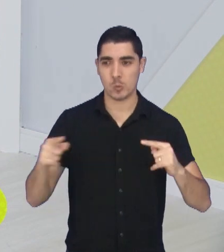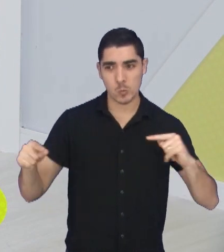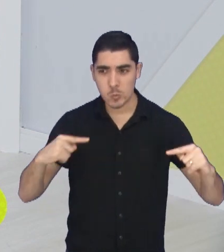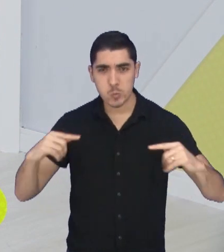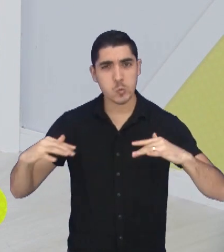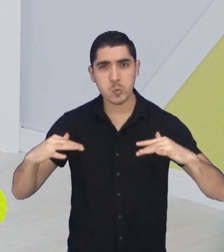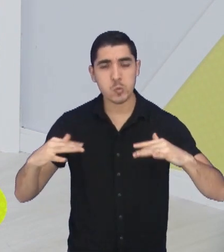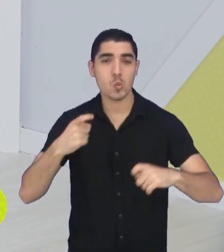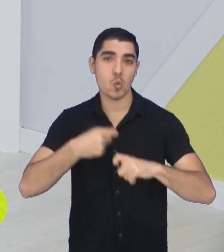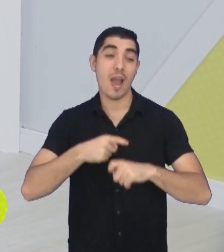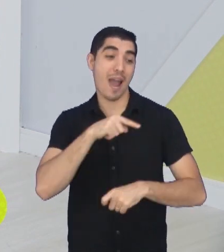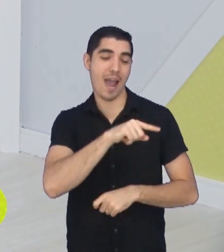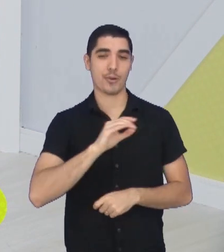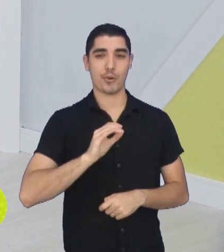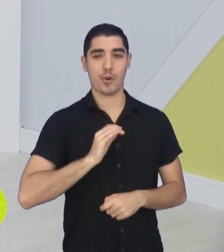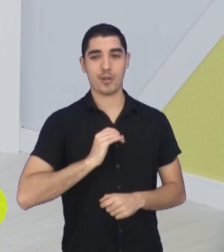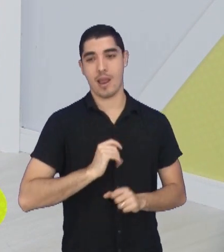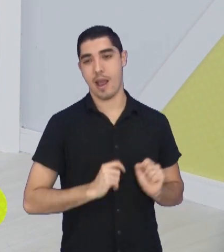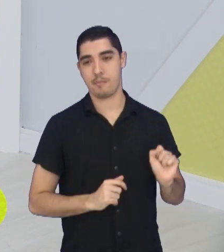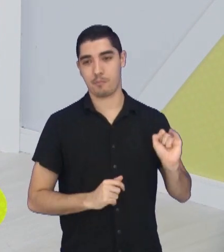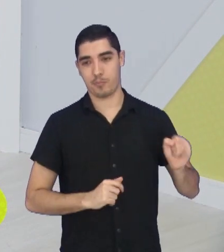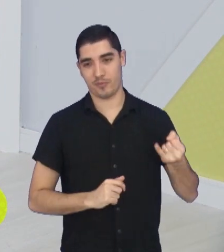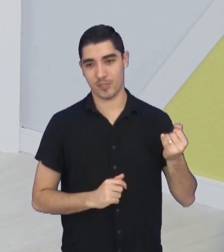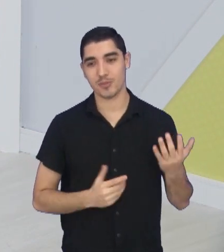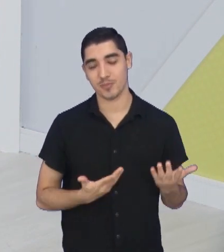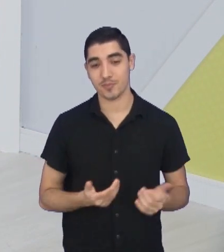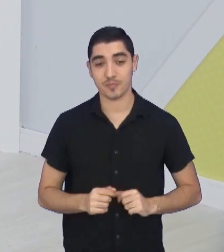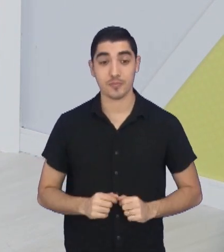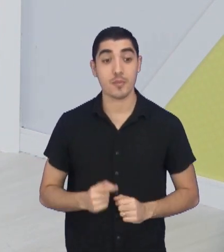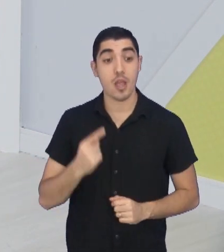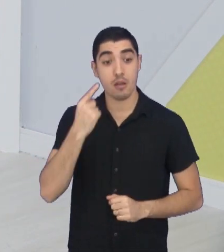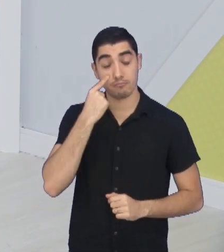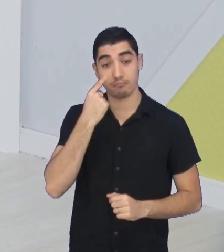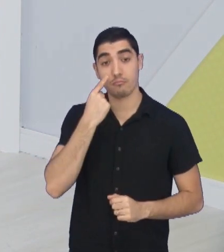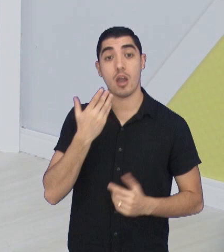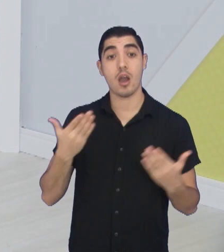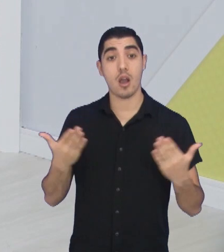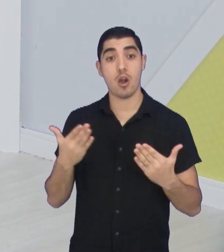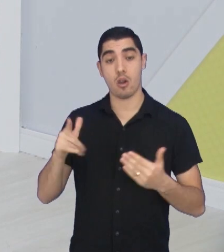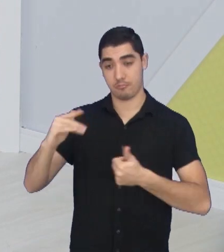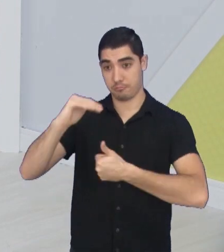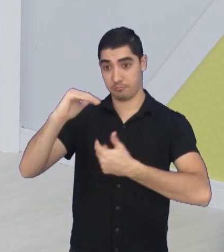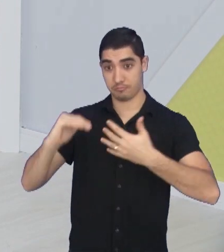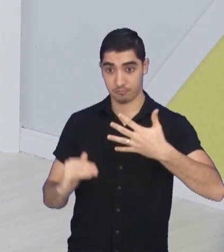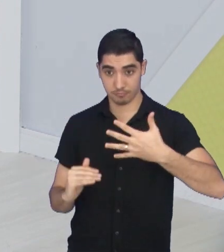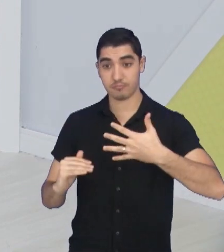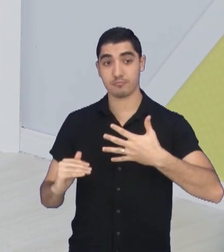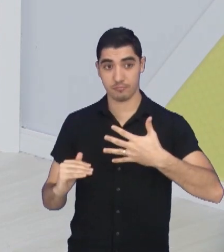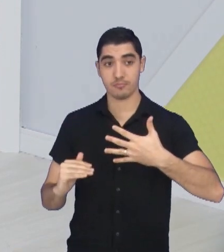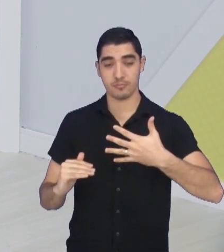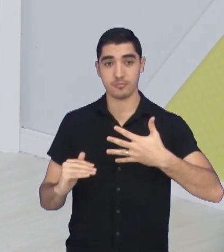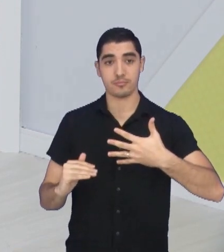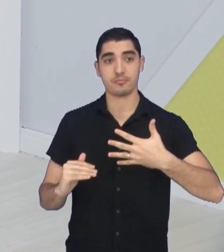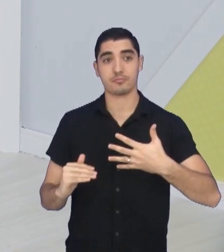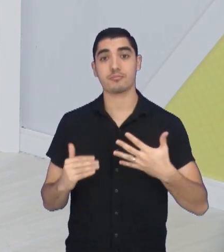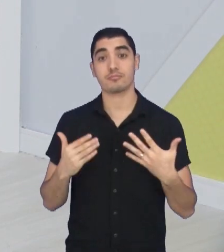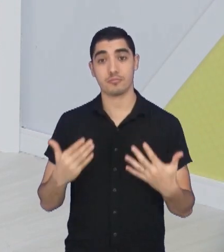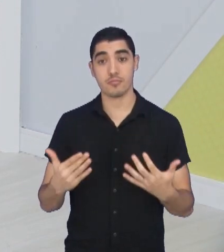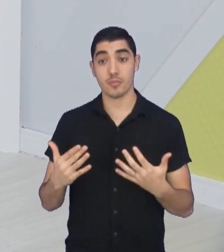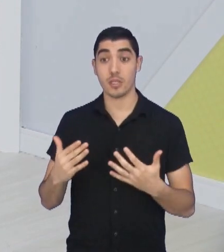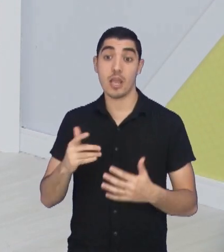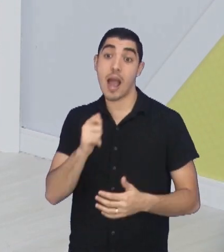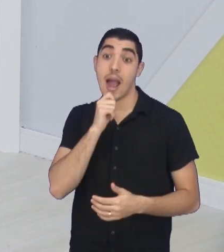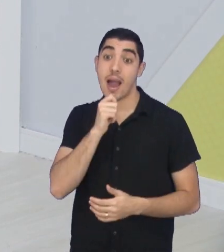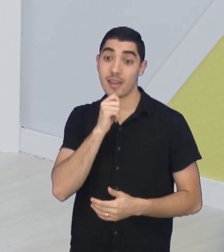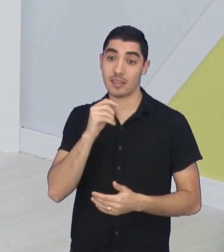aproveitando as oportunidades que teve. Vamos dar uma olhadinha na classificação da Liga Nacional, depois de 5 rodadas, para a grande maioria dos times. Nem todo mundo jogou as 5